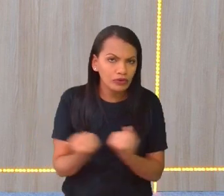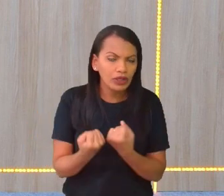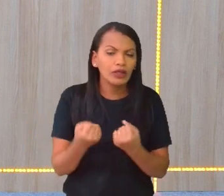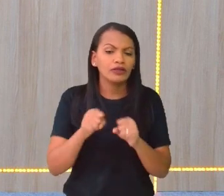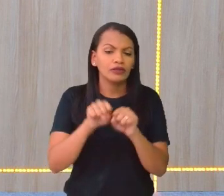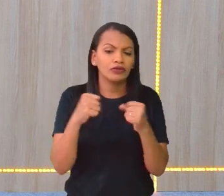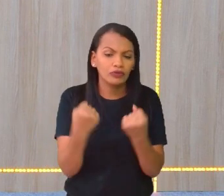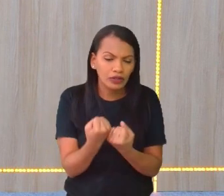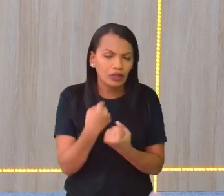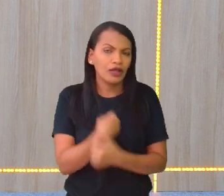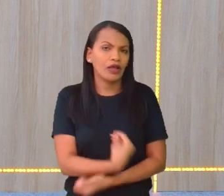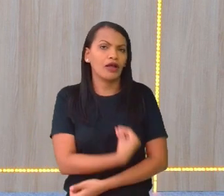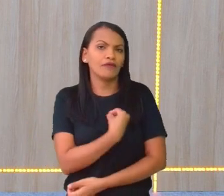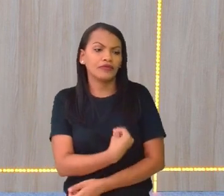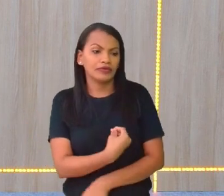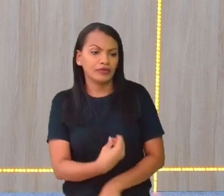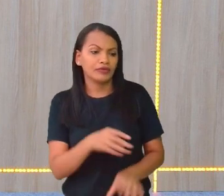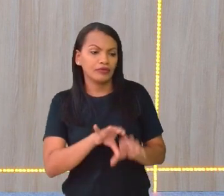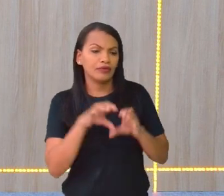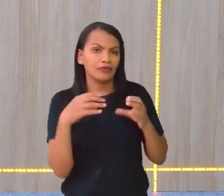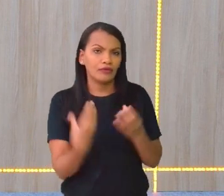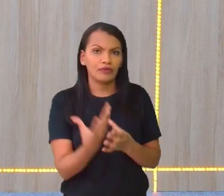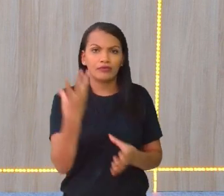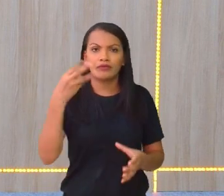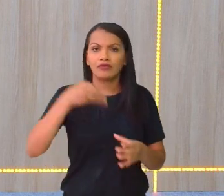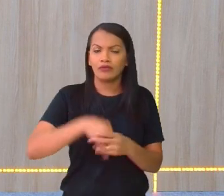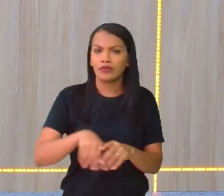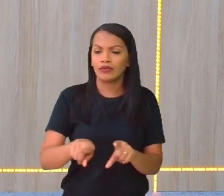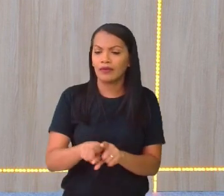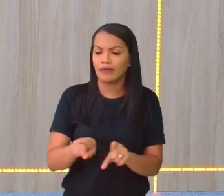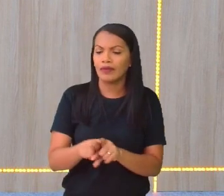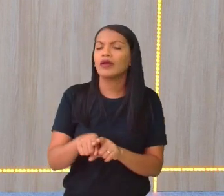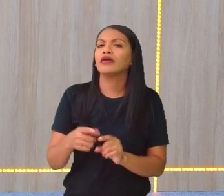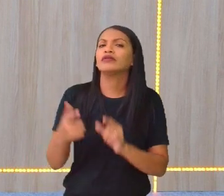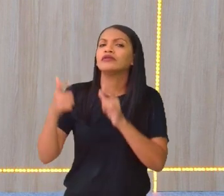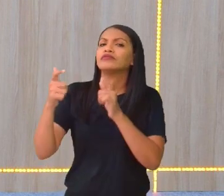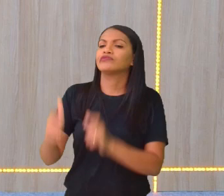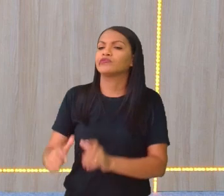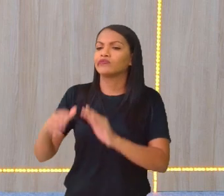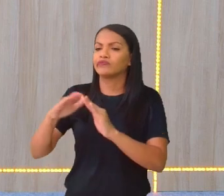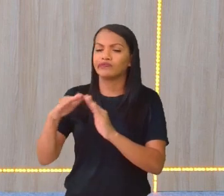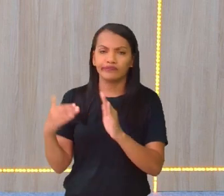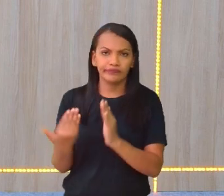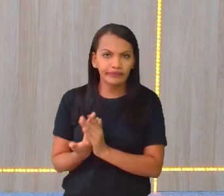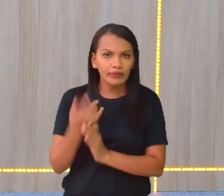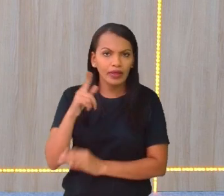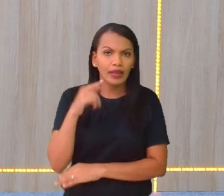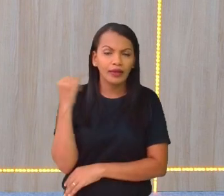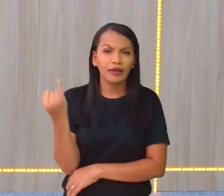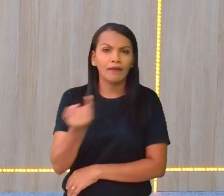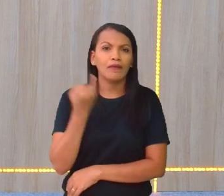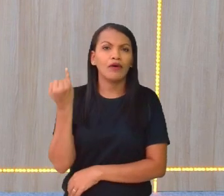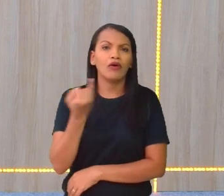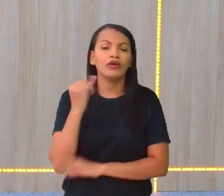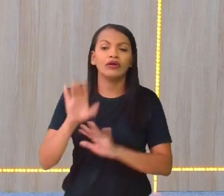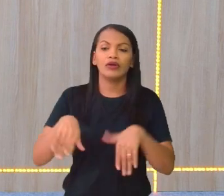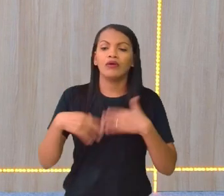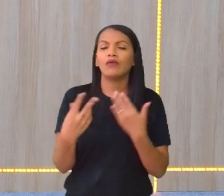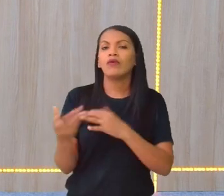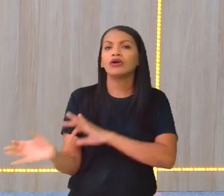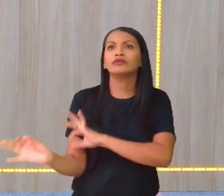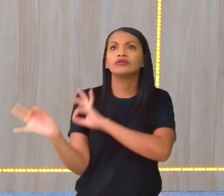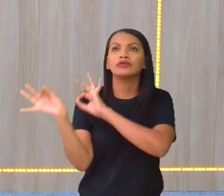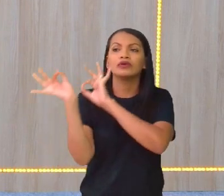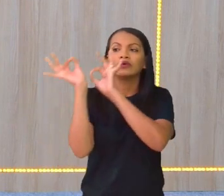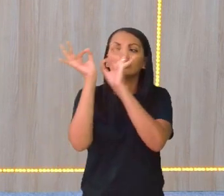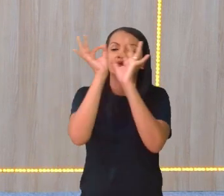vida daquela comunidade, na vida daquele ambiente escolar. Então é muito importante, não é? Quando estamos assistindo